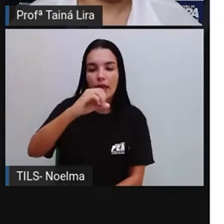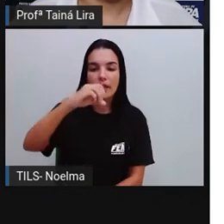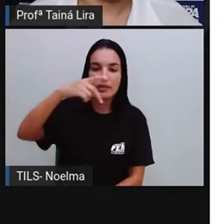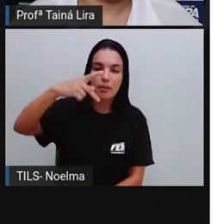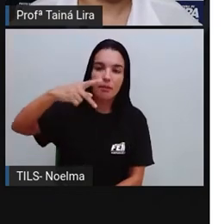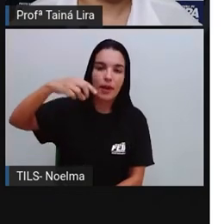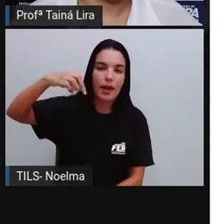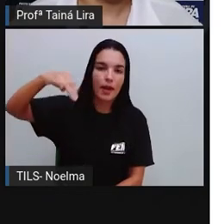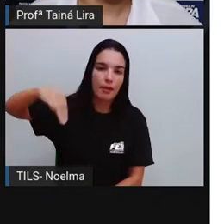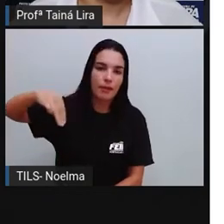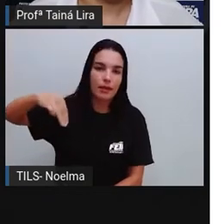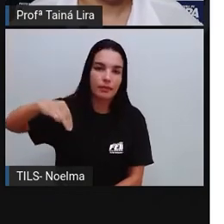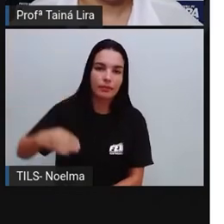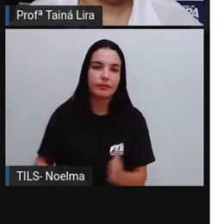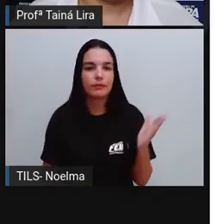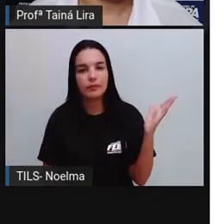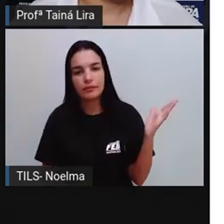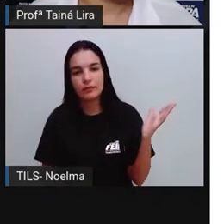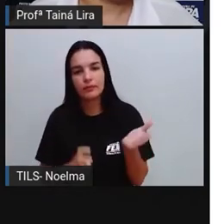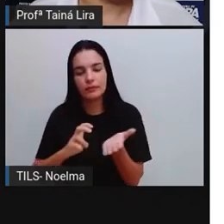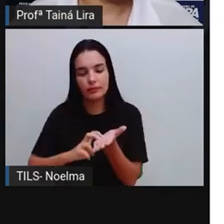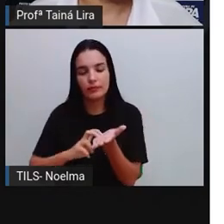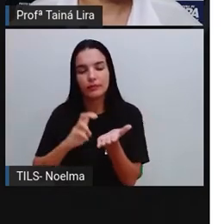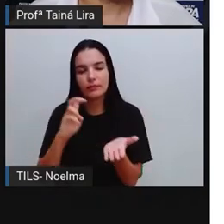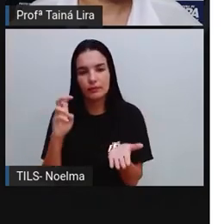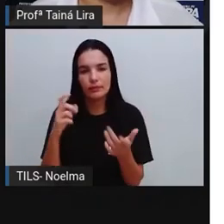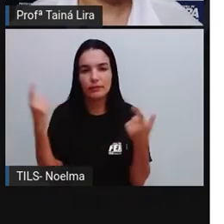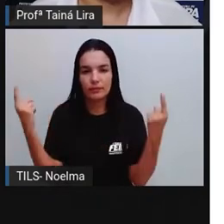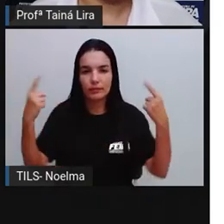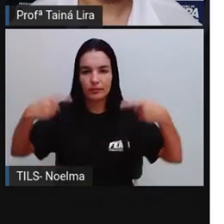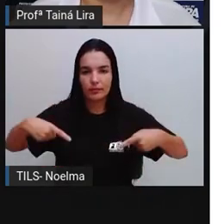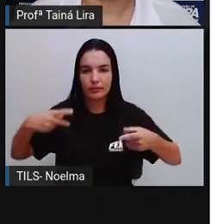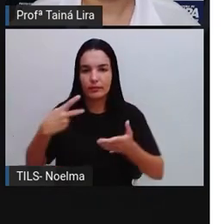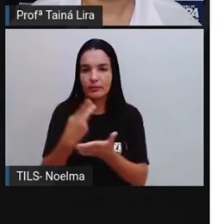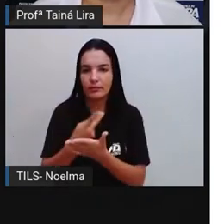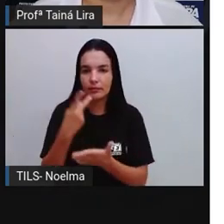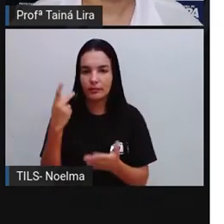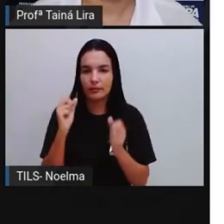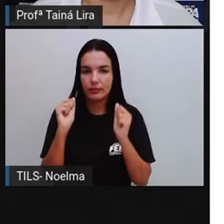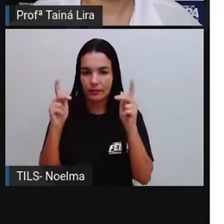batalha, ó, vai ser pela manhã, certo?